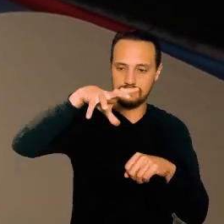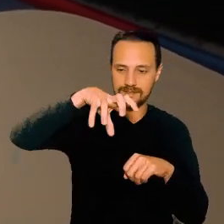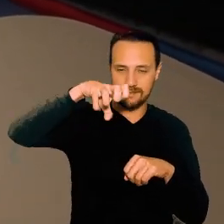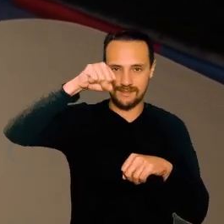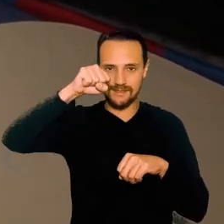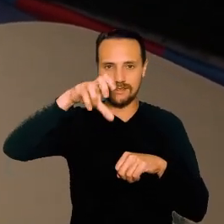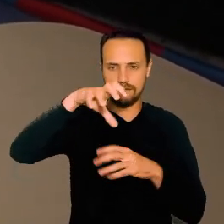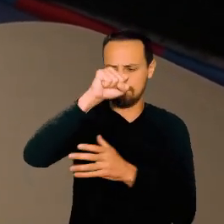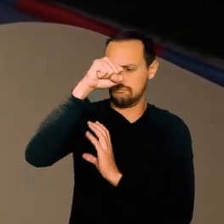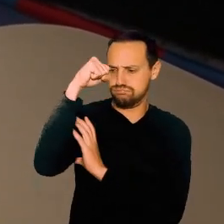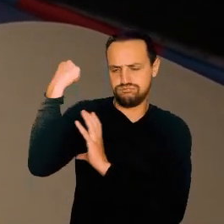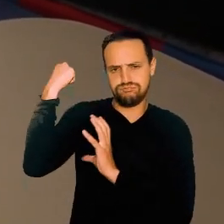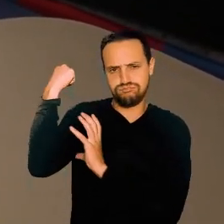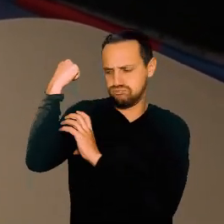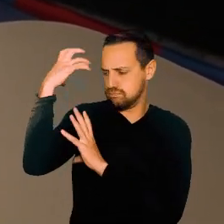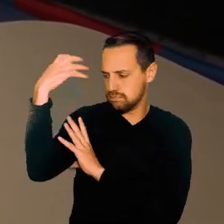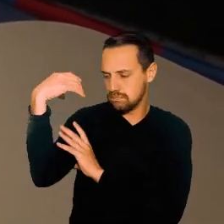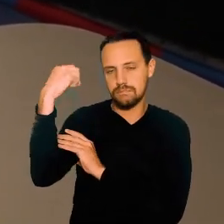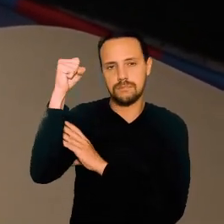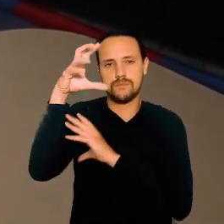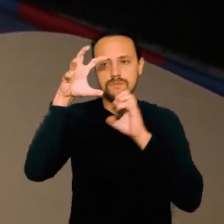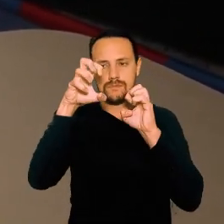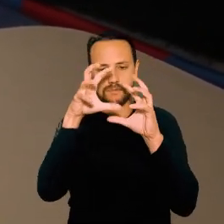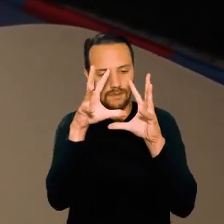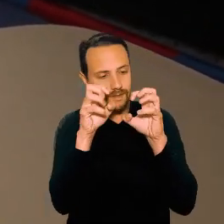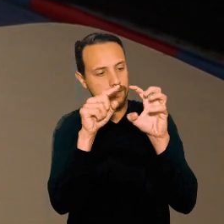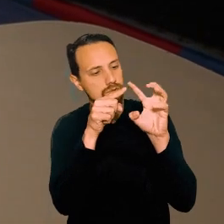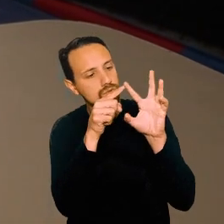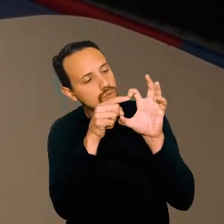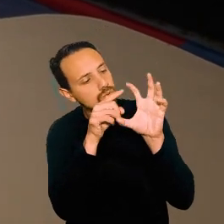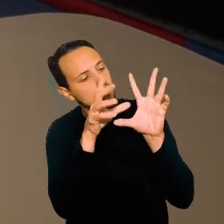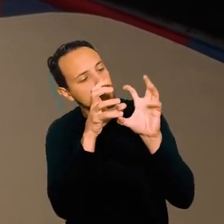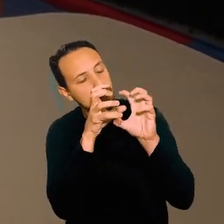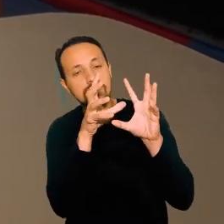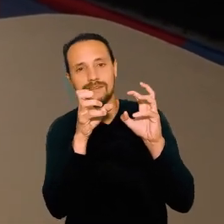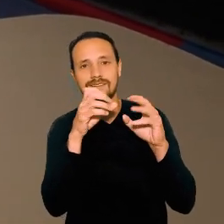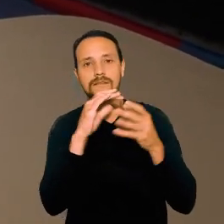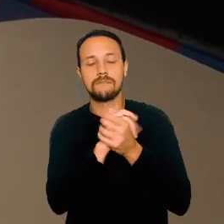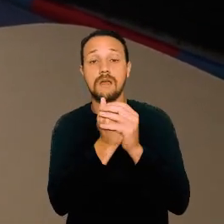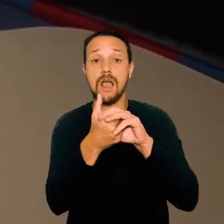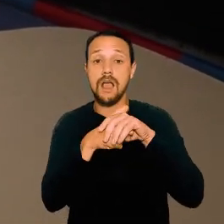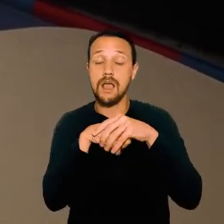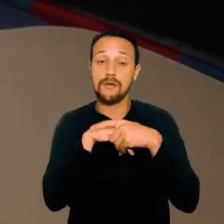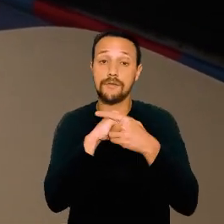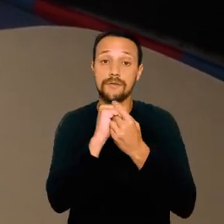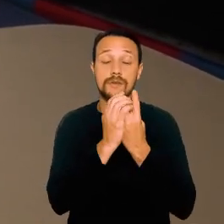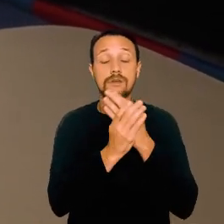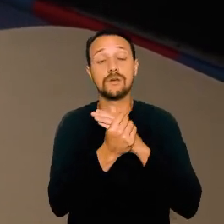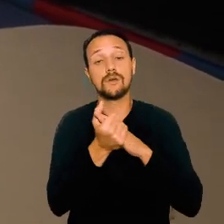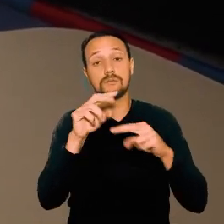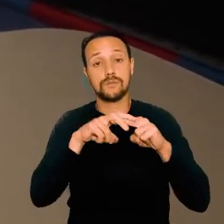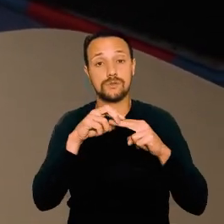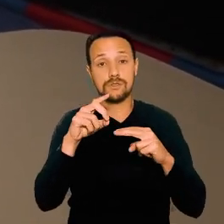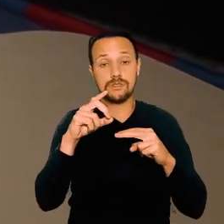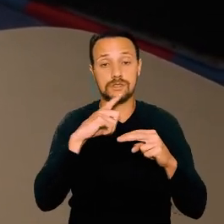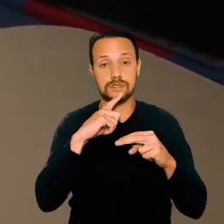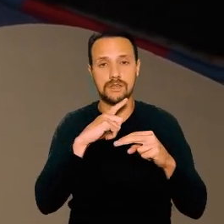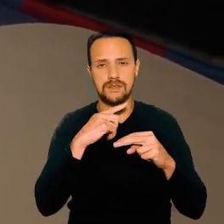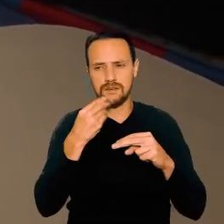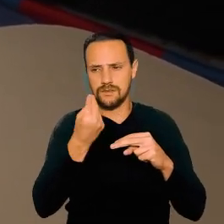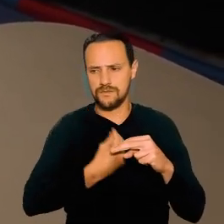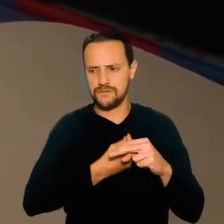fazia antes, né? Eu tinha uma vida bem agitada, eu fazia várias atividades, eu fazia doce